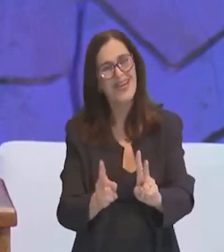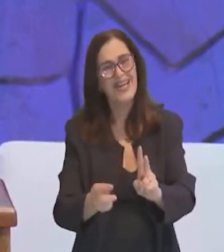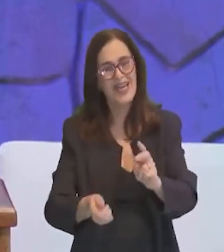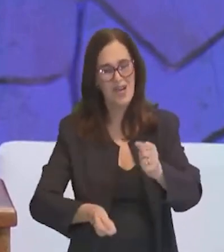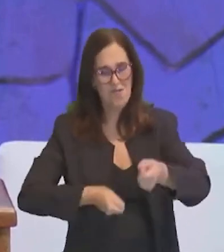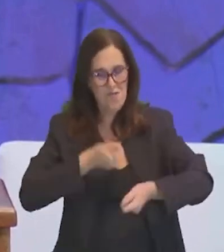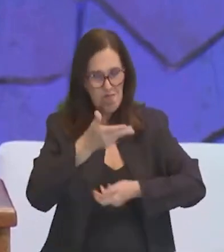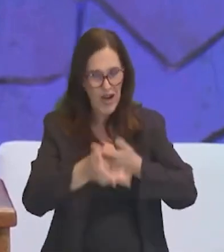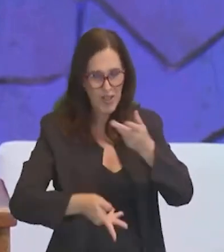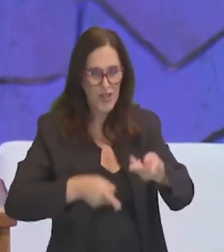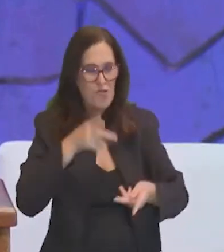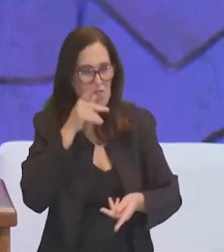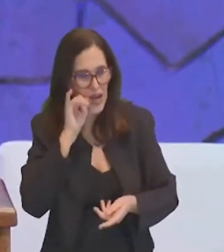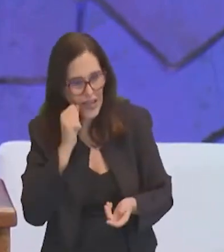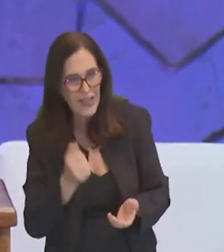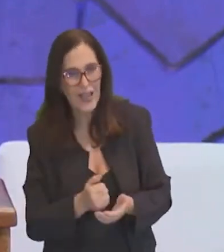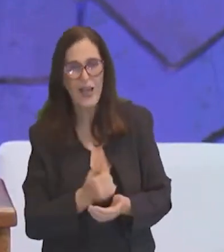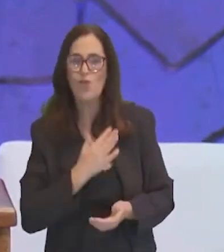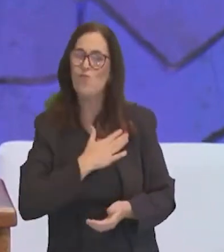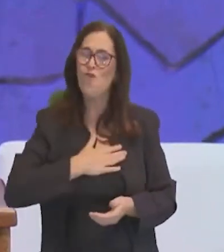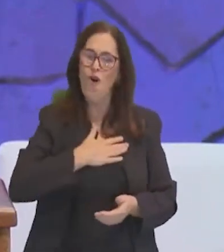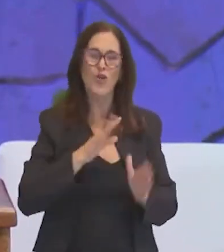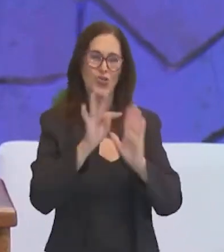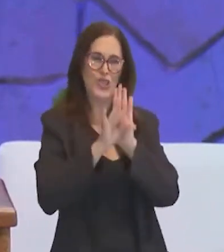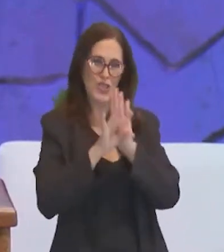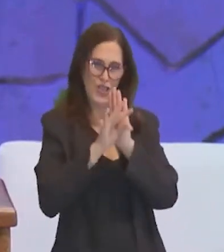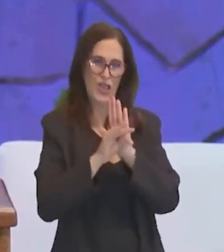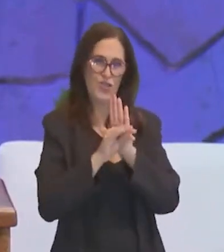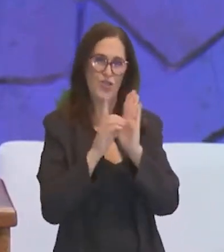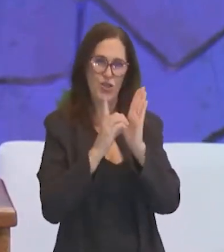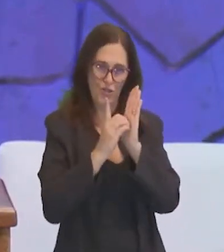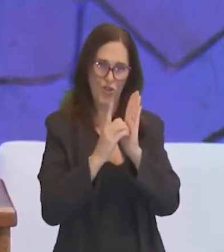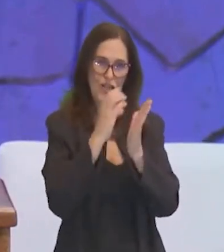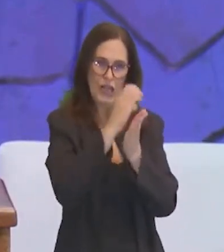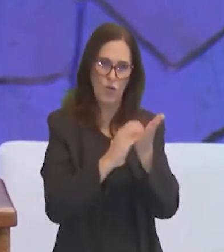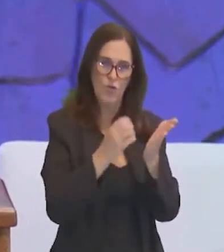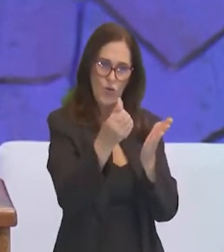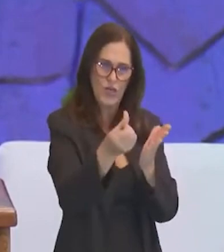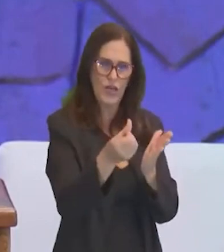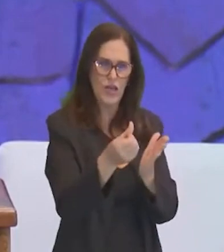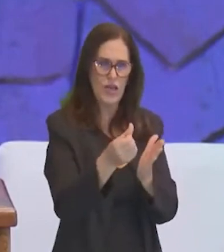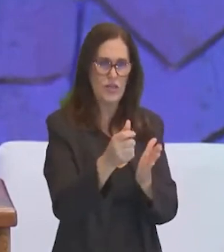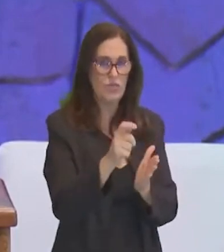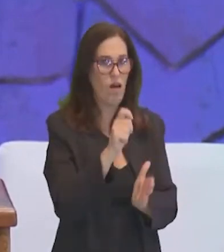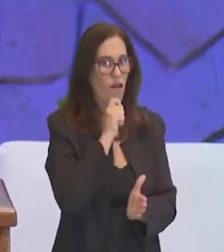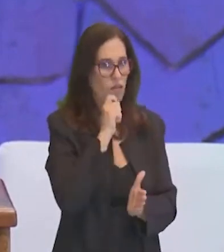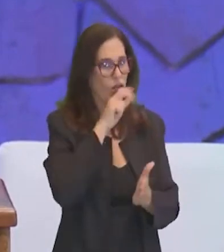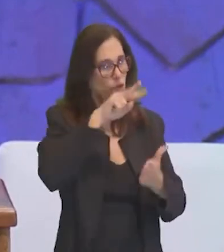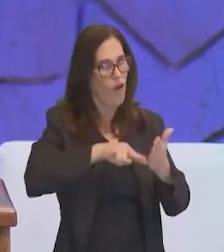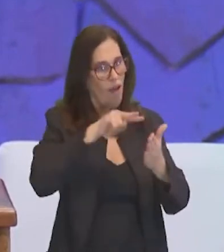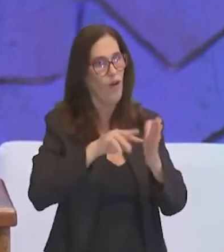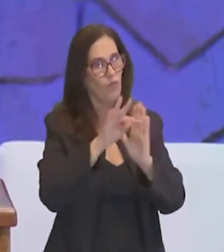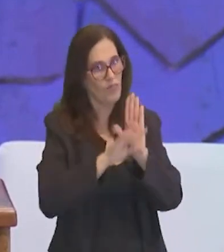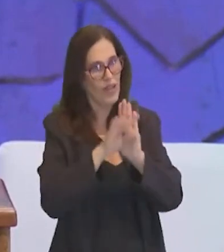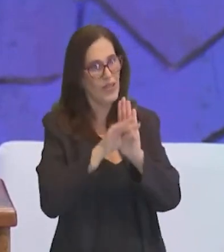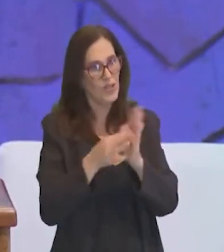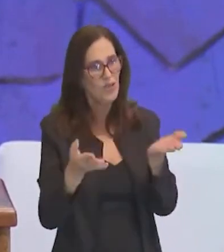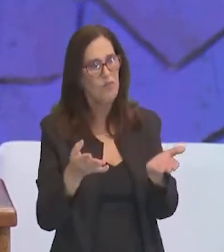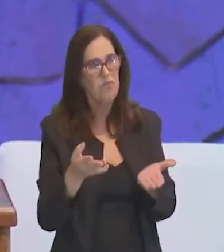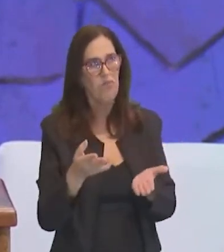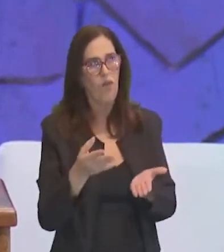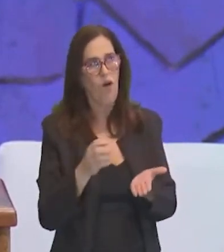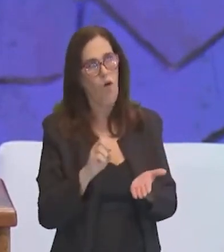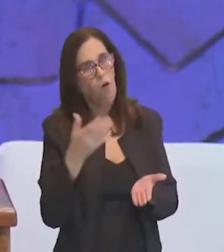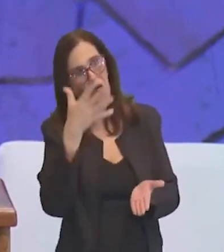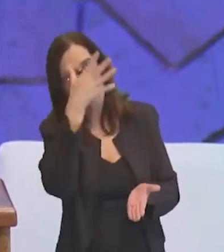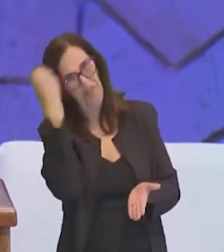eu gosto de invocar esse texto. Se você não teve a oportunidade de ler esse texto ainda, ou não se recorda das